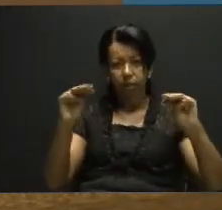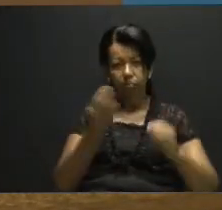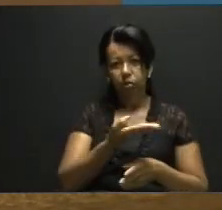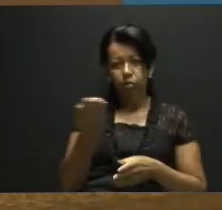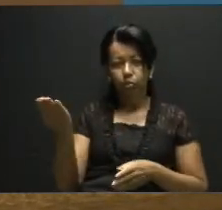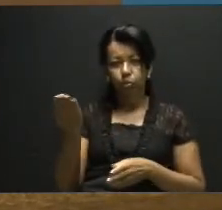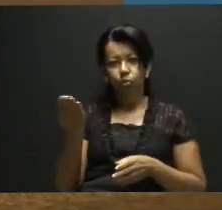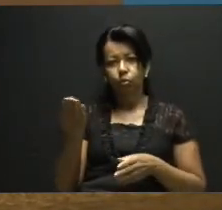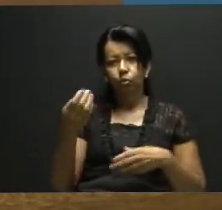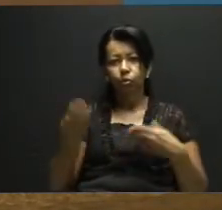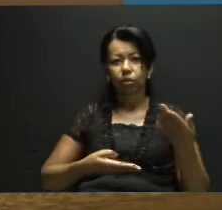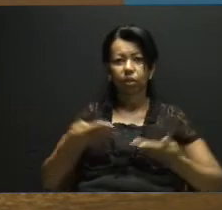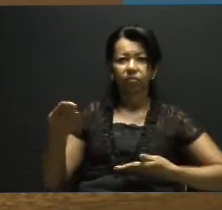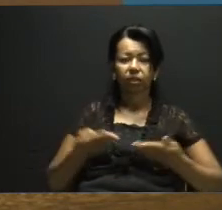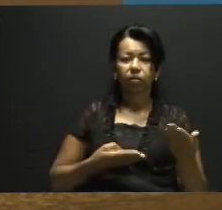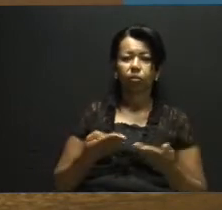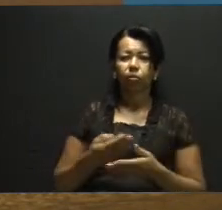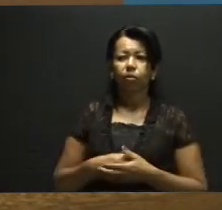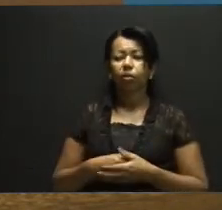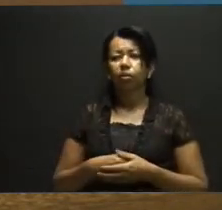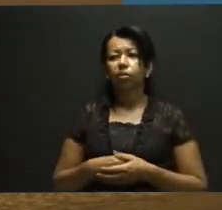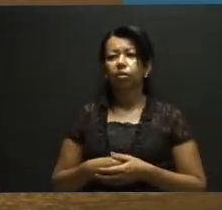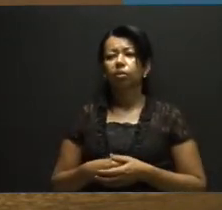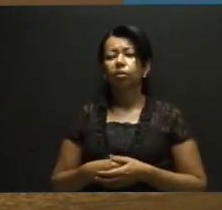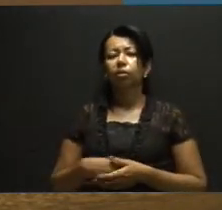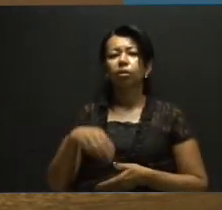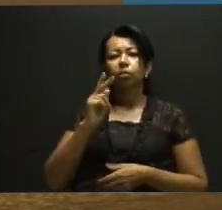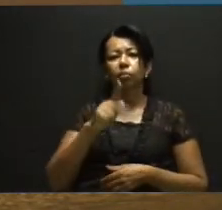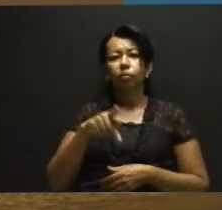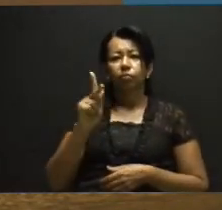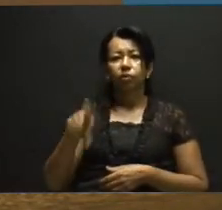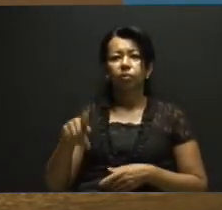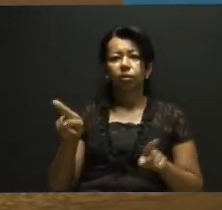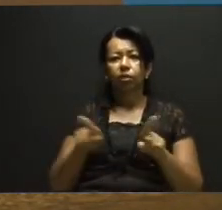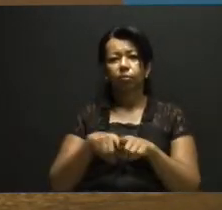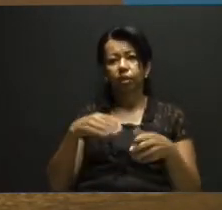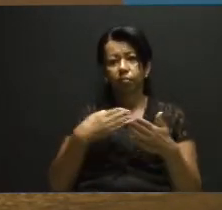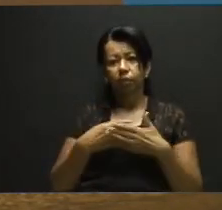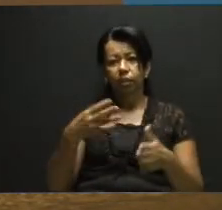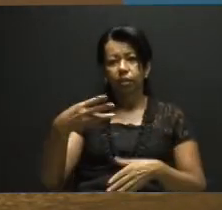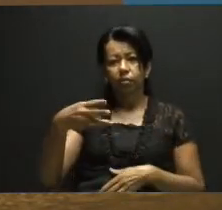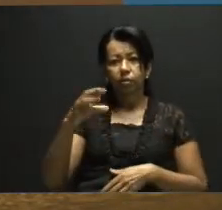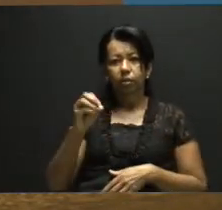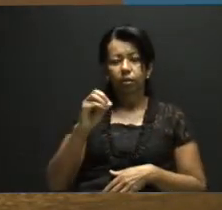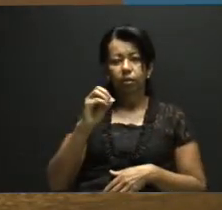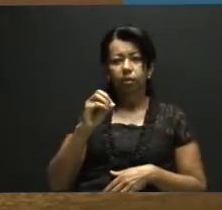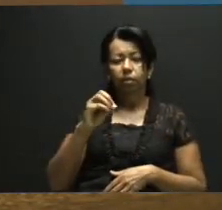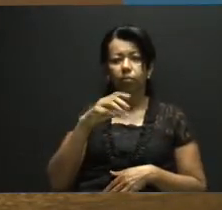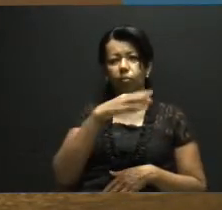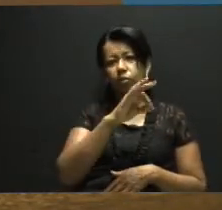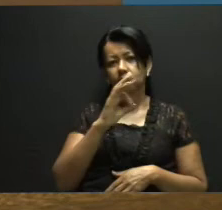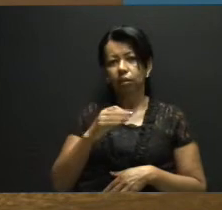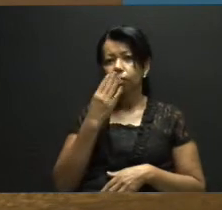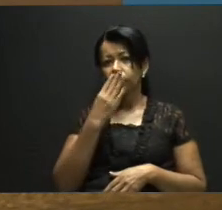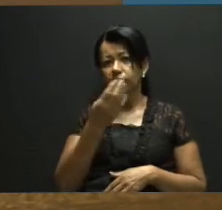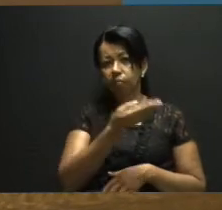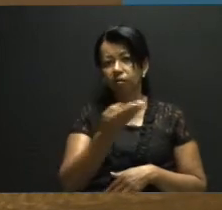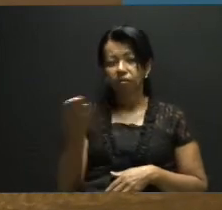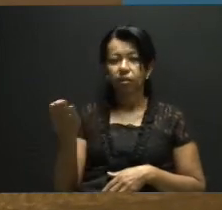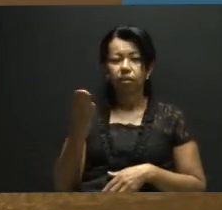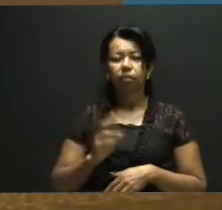do código em 70 os professores também que perderam 30% eu imploro para vocês não